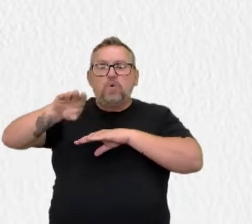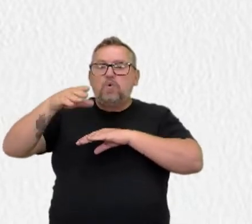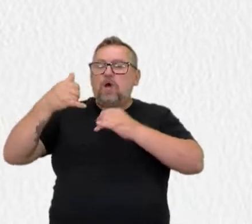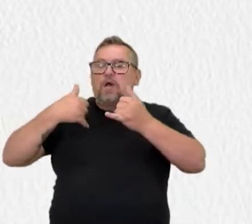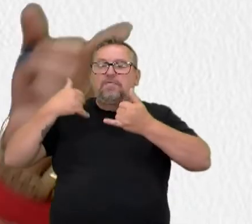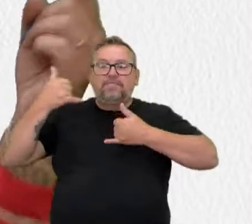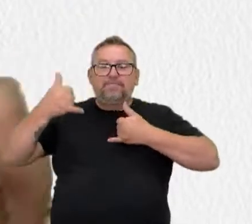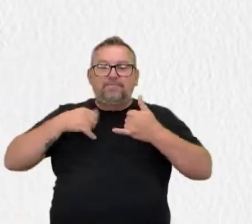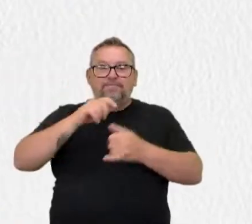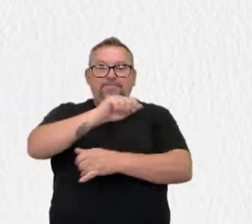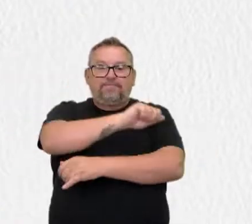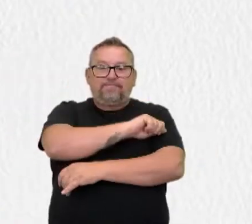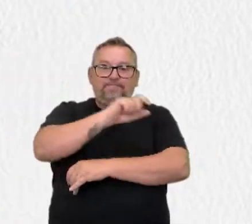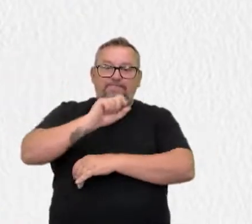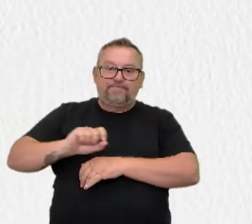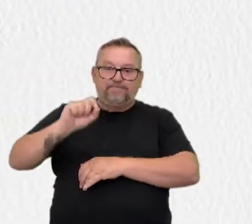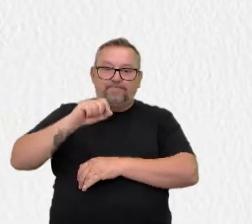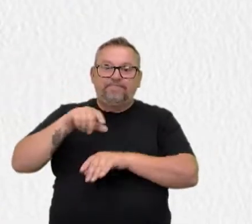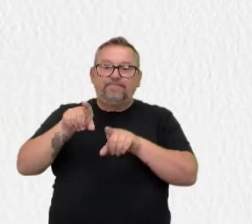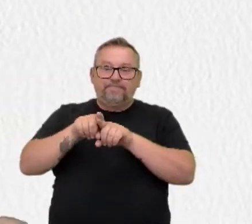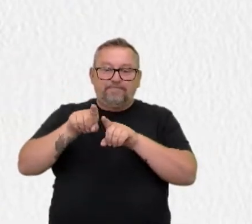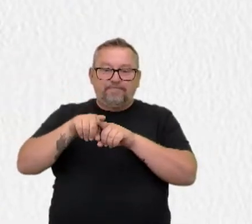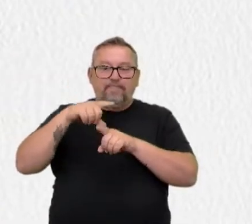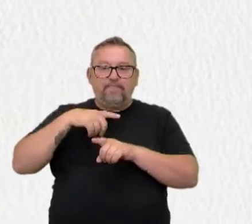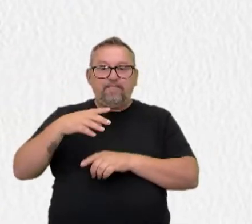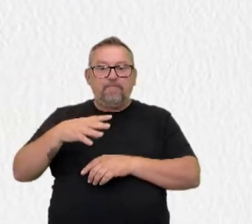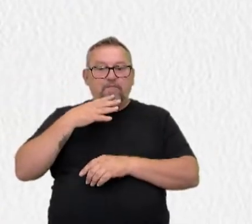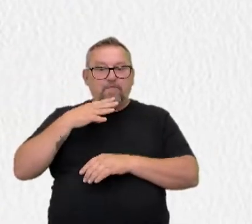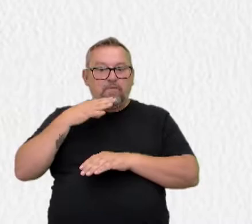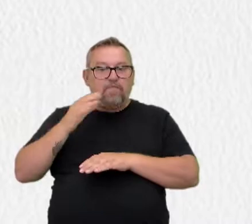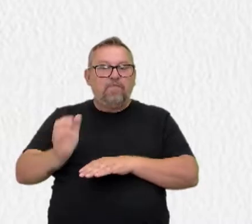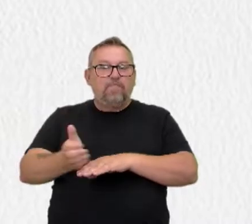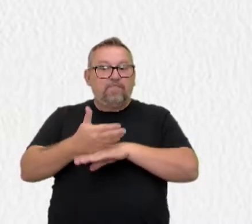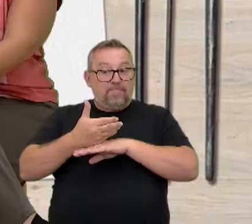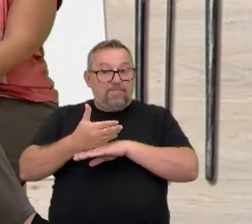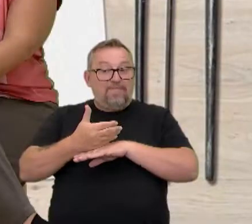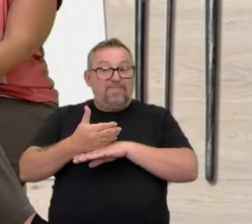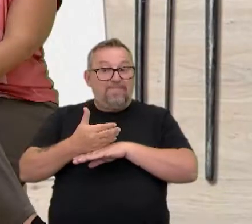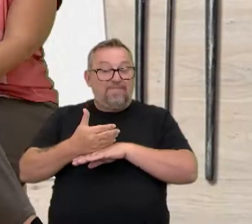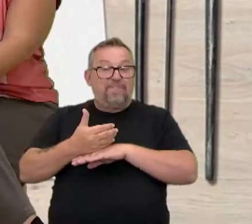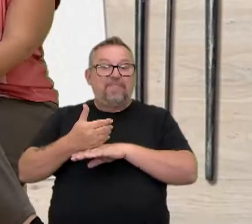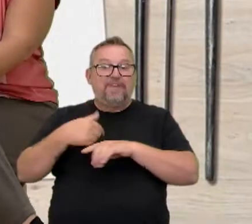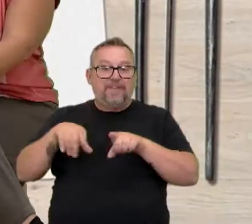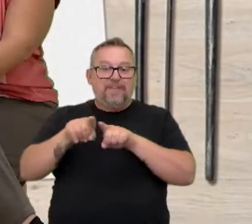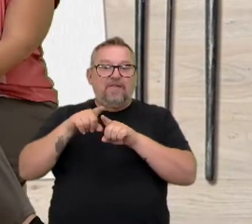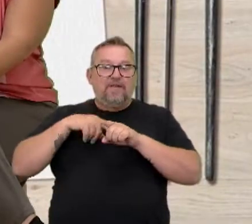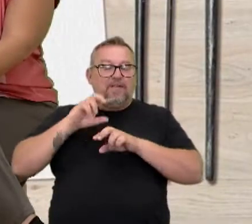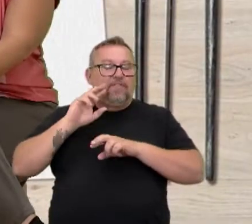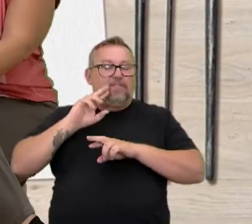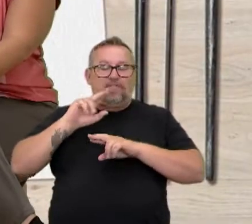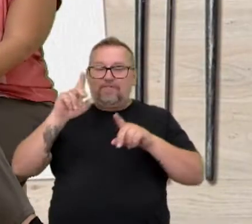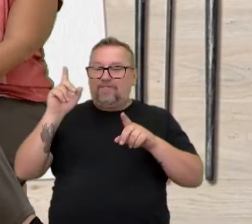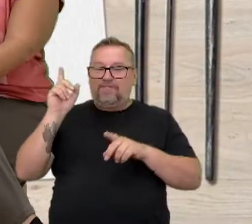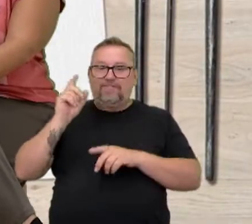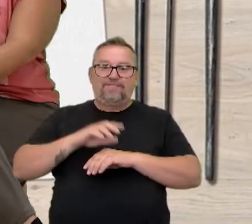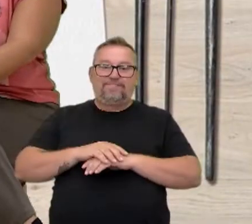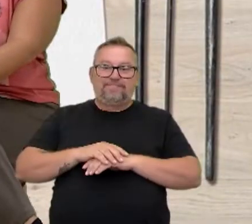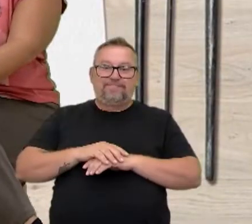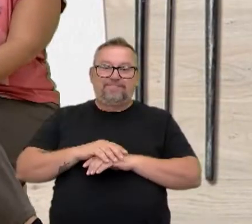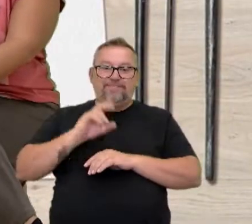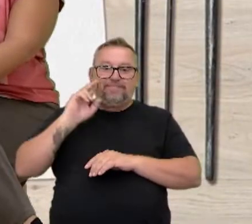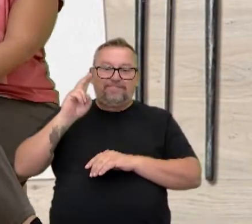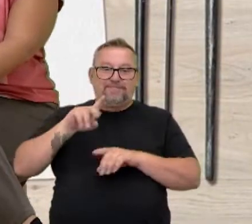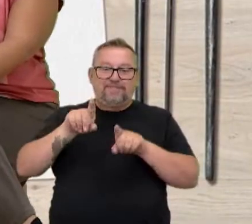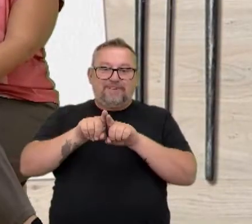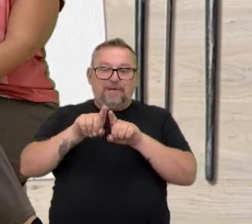querido estudante que também tem aqueles conhecimentos prévios ali, né? E de forma divertida, né? Que é o que o meme pede aí. Para começar, a